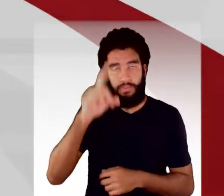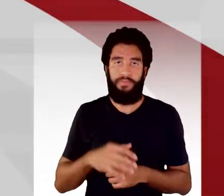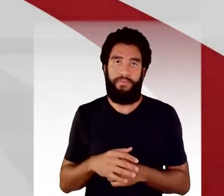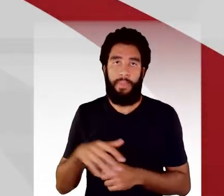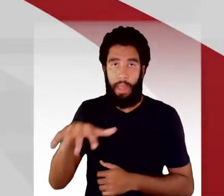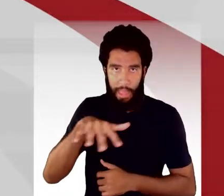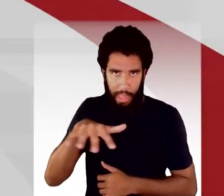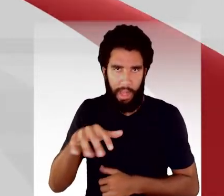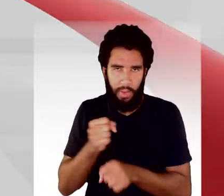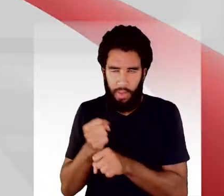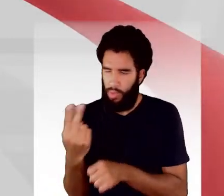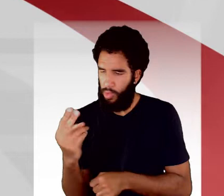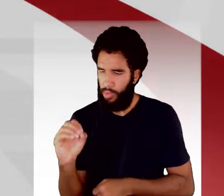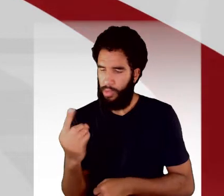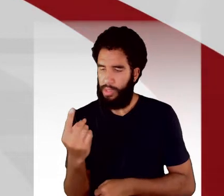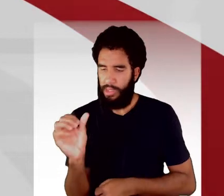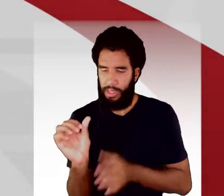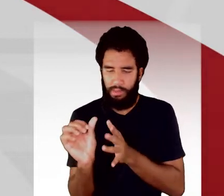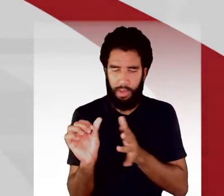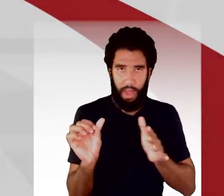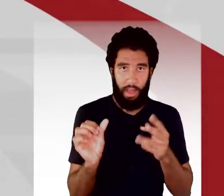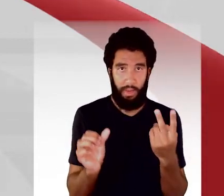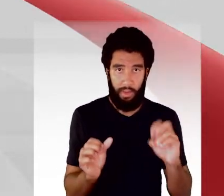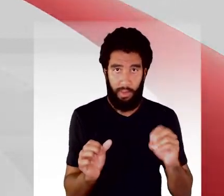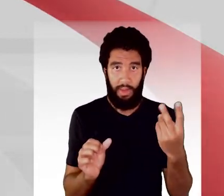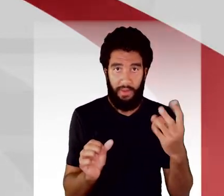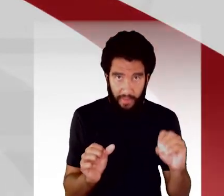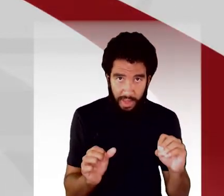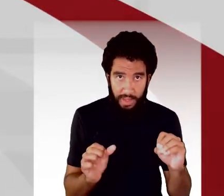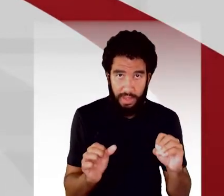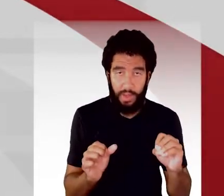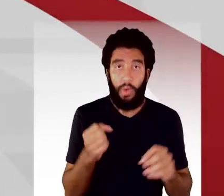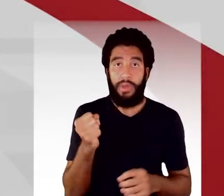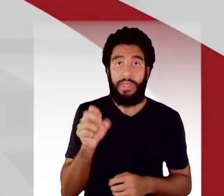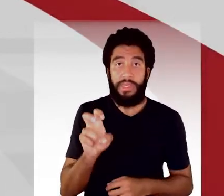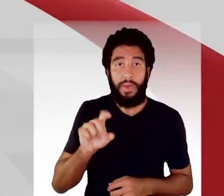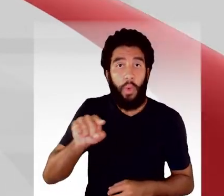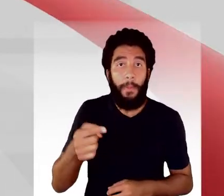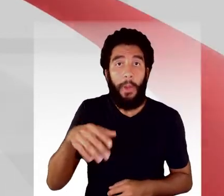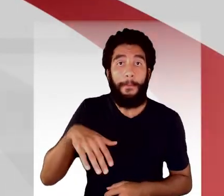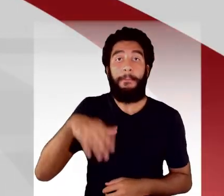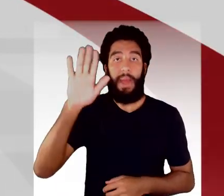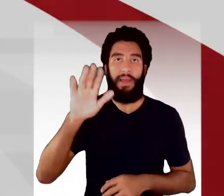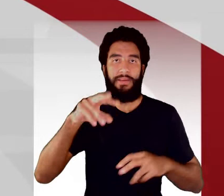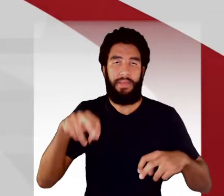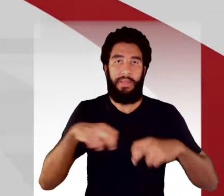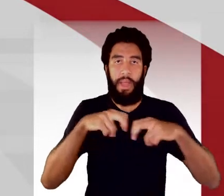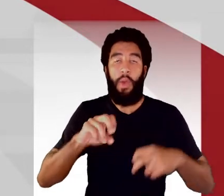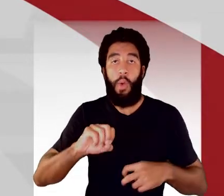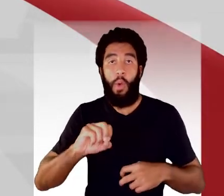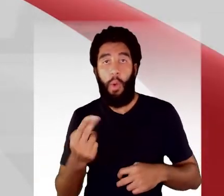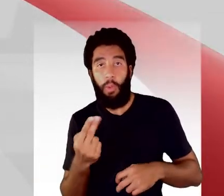Esse ramo gerou, entre 2016 e 2020, mais de 85 mil acidentes típicos